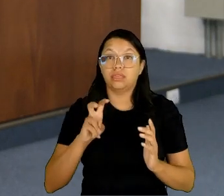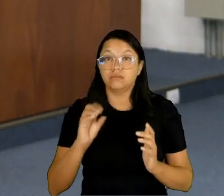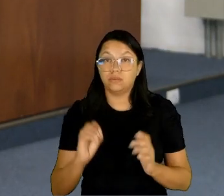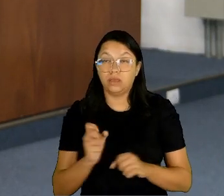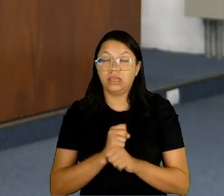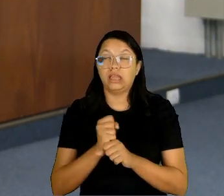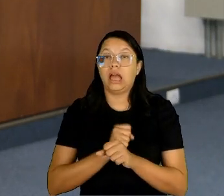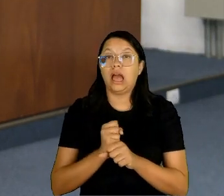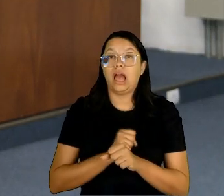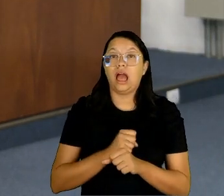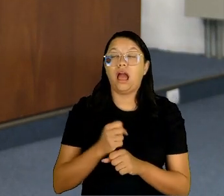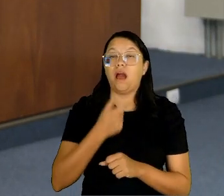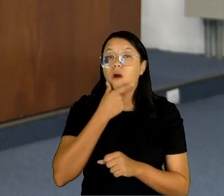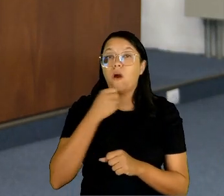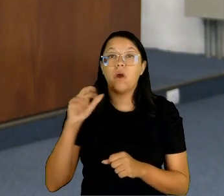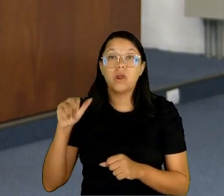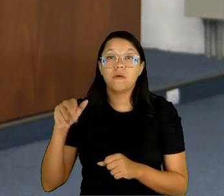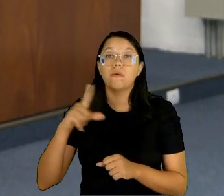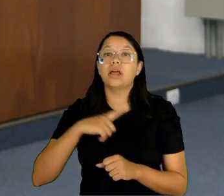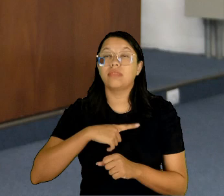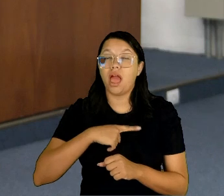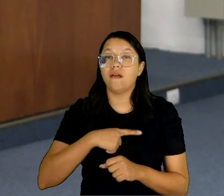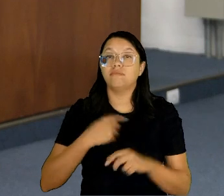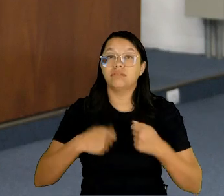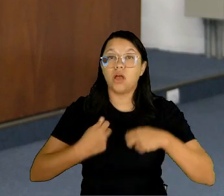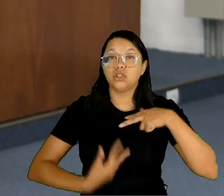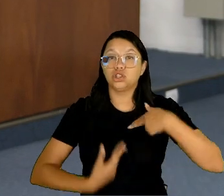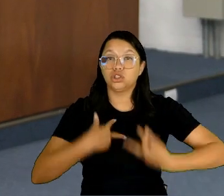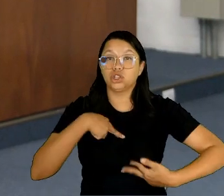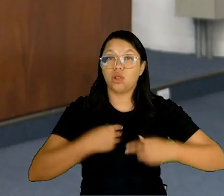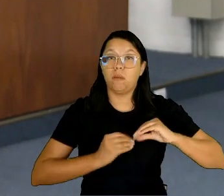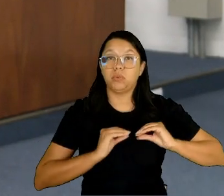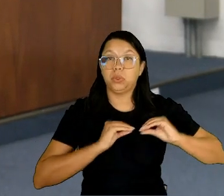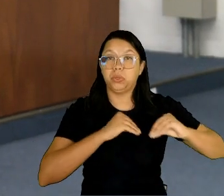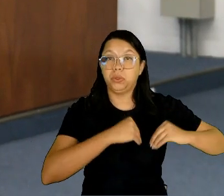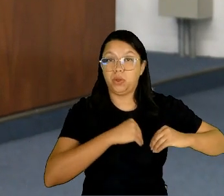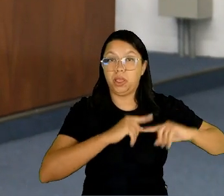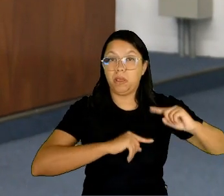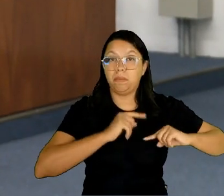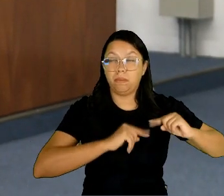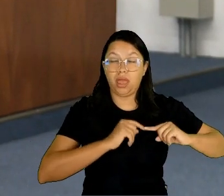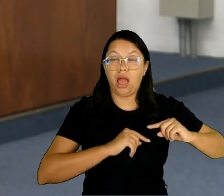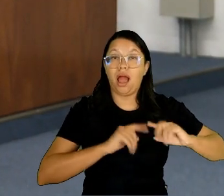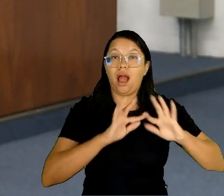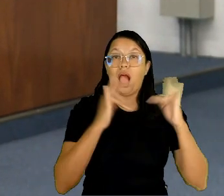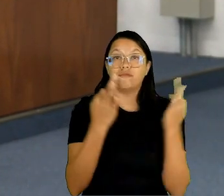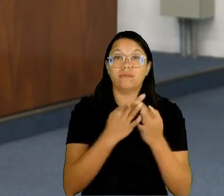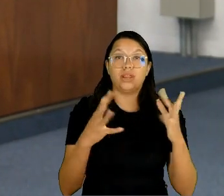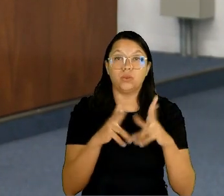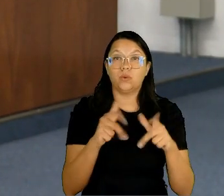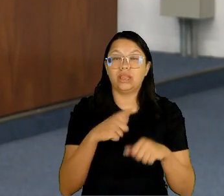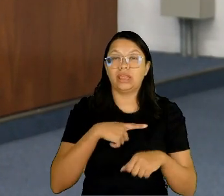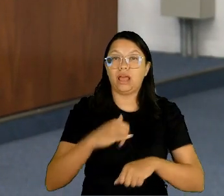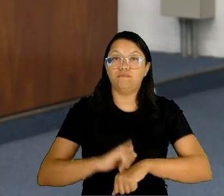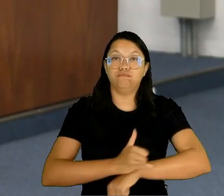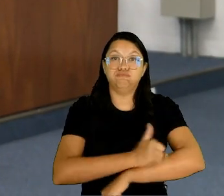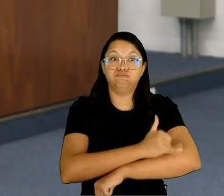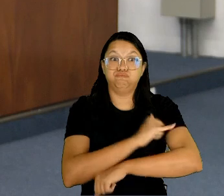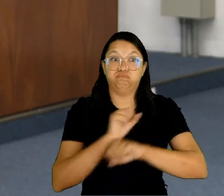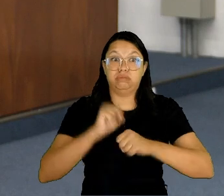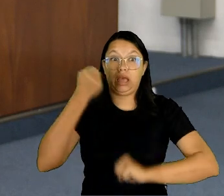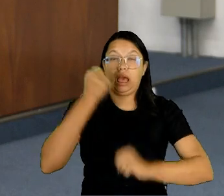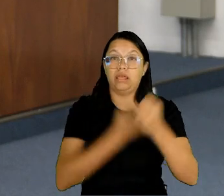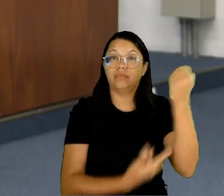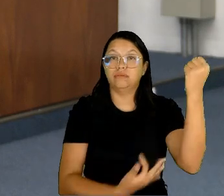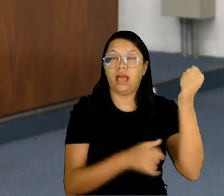50 anos, um irmão que já teve um infarto, teve que colocar uma ponte de safena, a família toda tem colesterol alto.